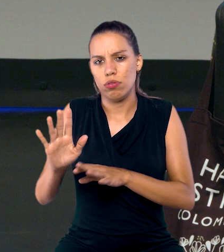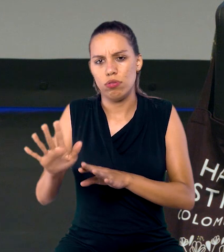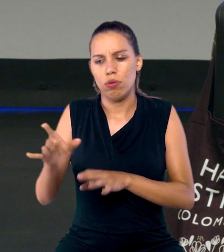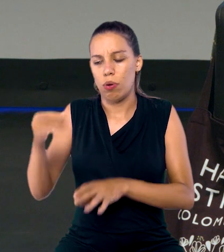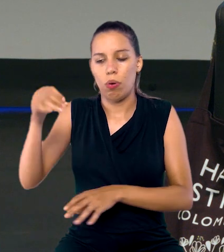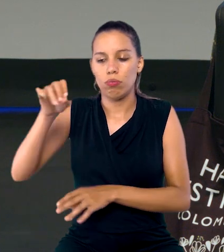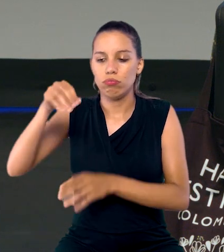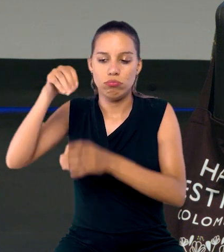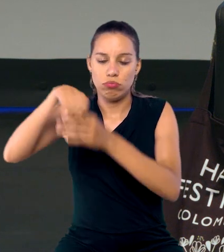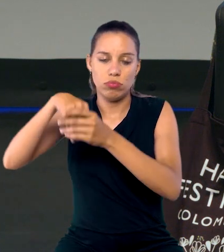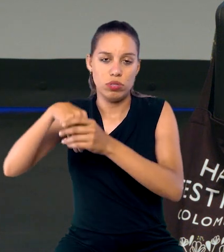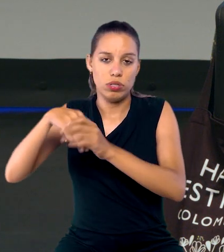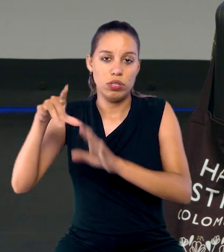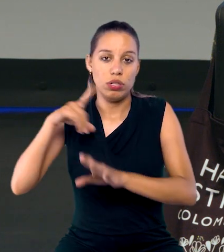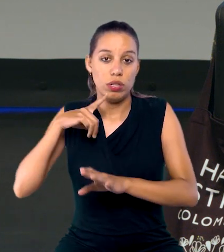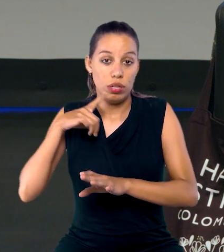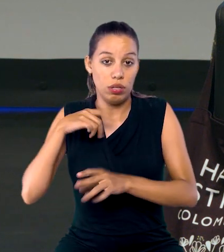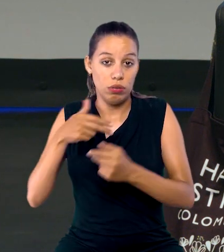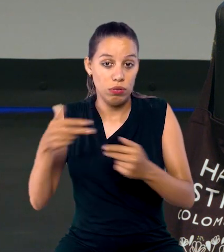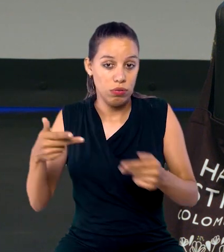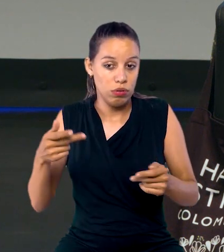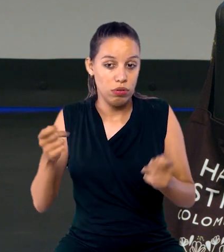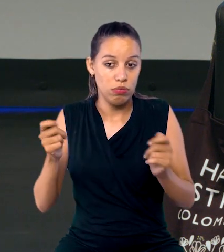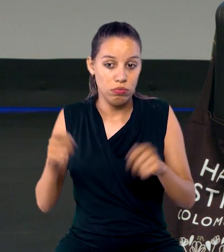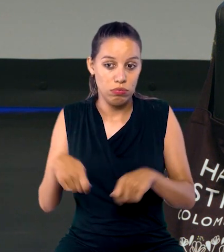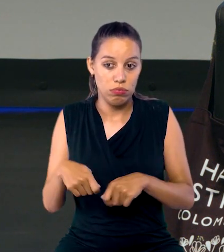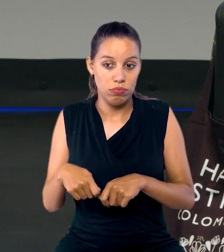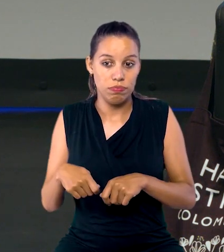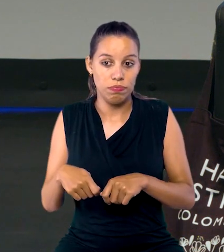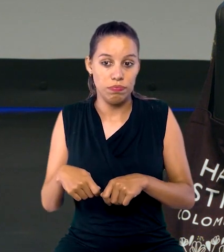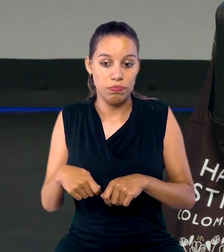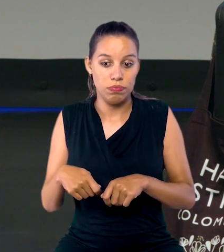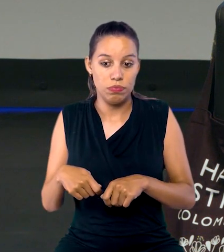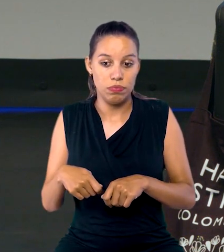fazendo, né? Então, uma das redistribuições